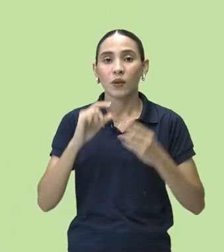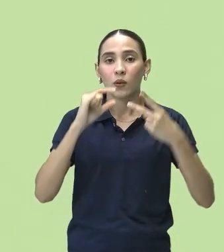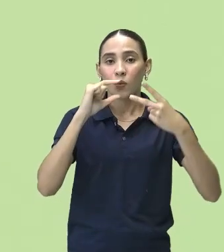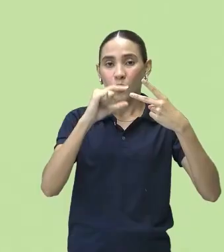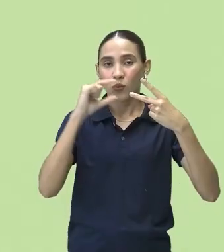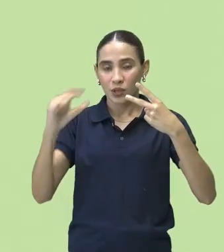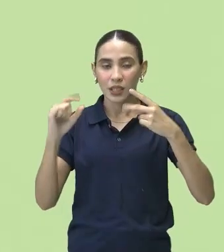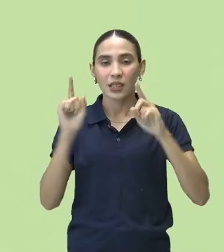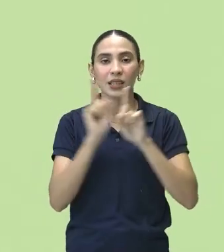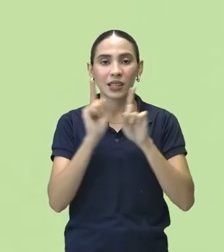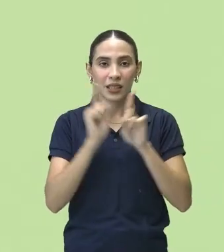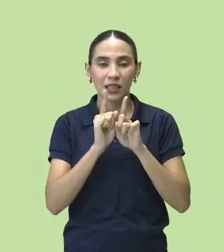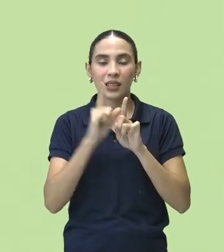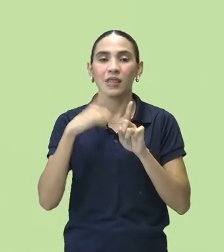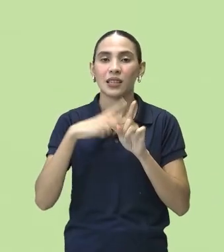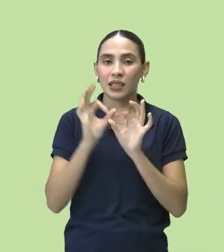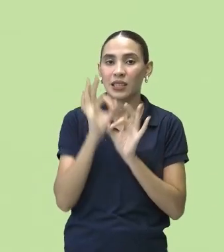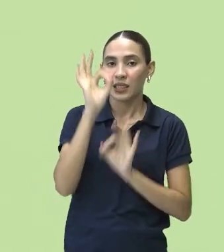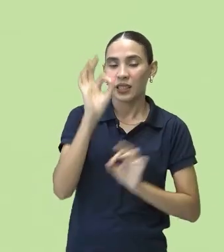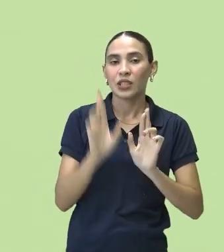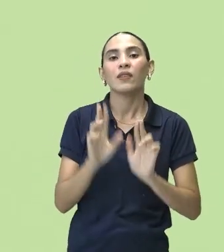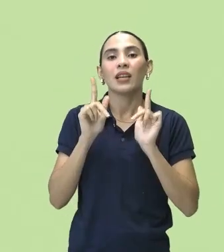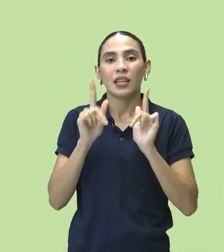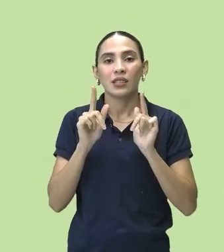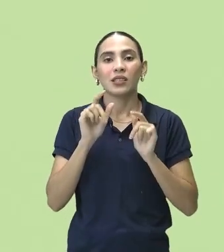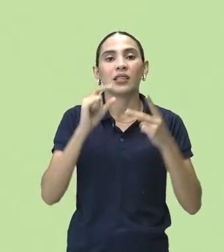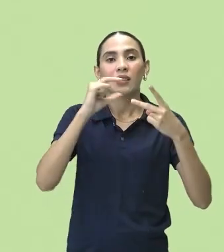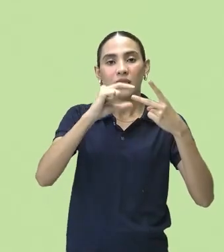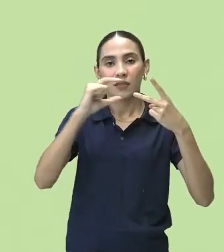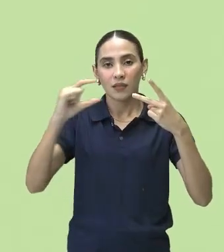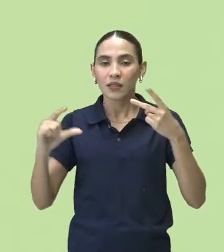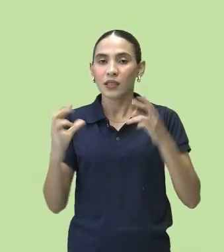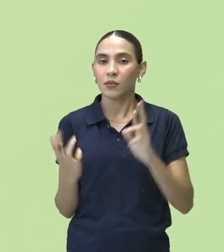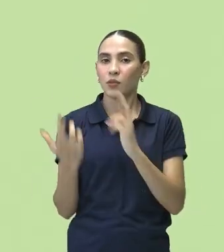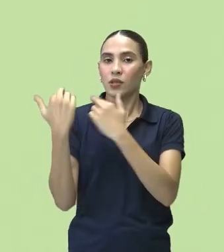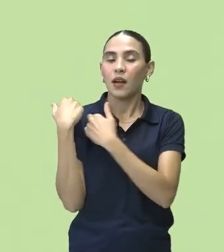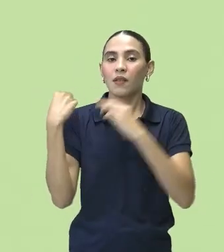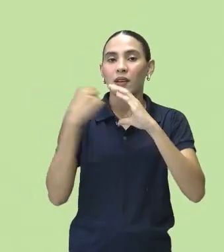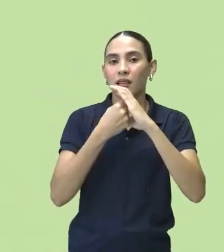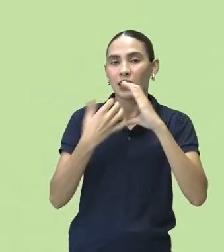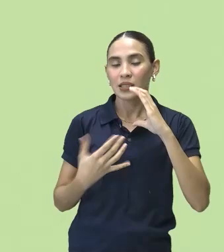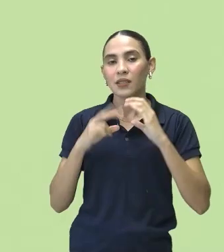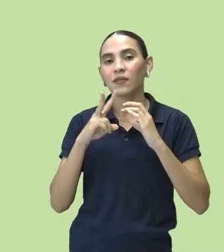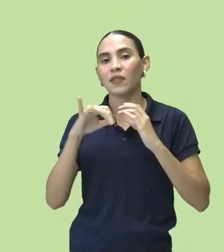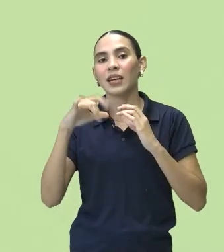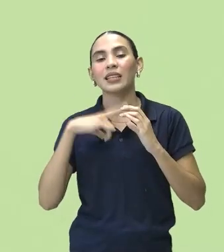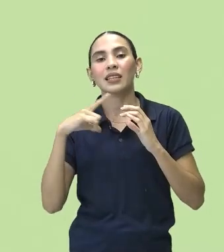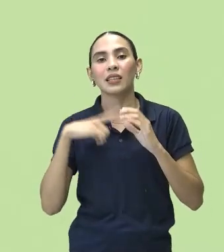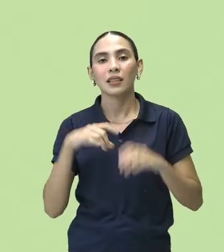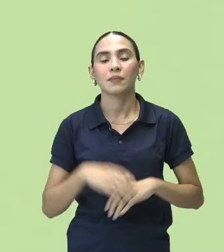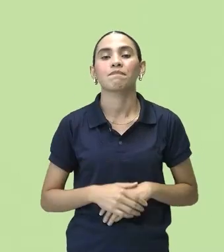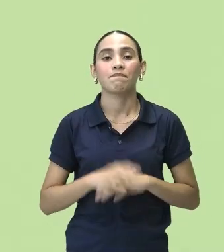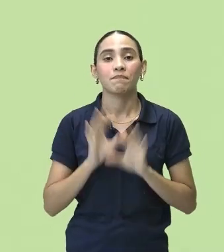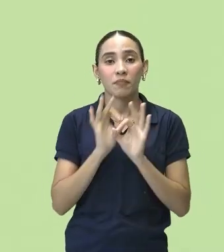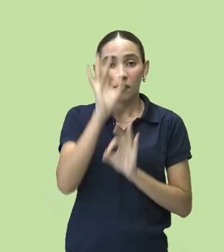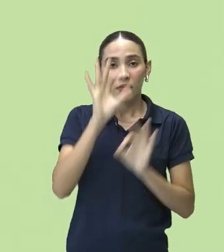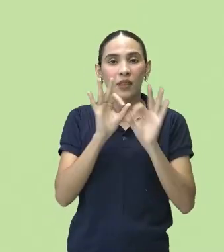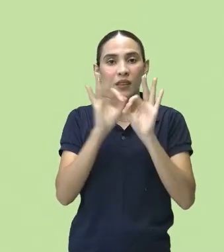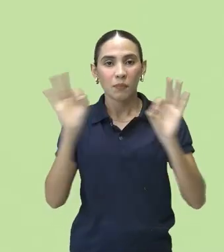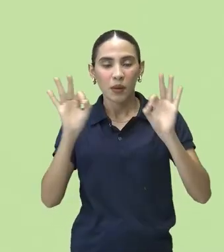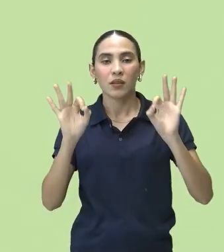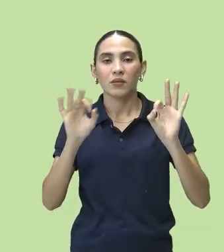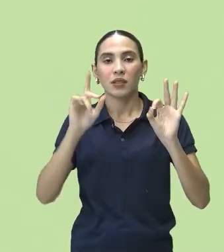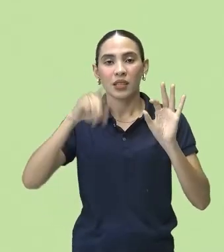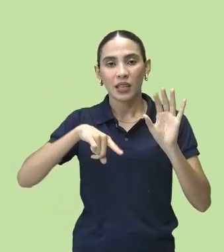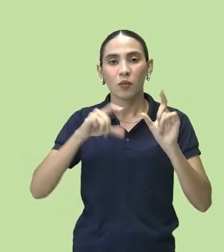genes têm tamanhos variáveis, né? Cada gene responsável por uma característica vai ter um determinado tamanho que vai